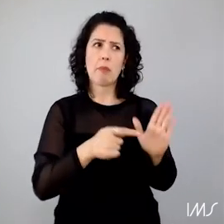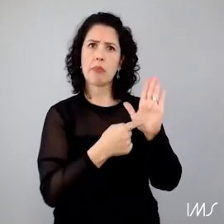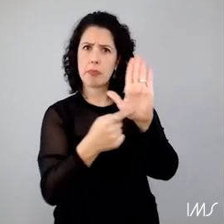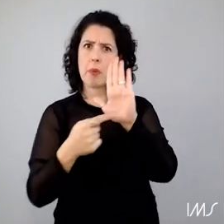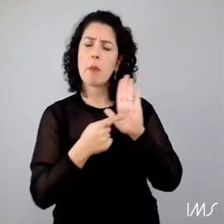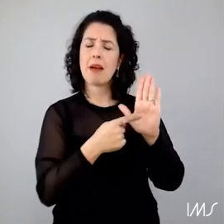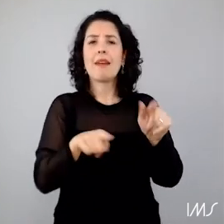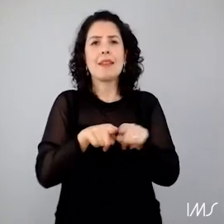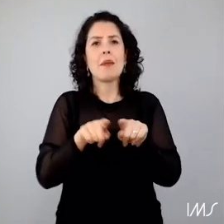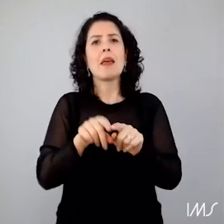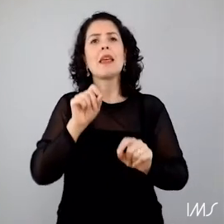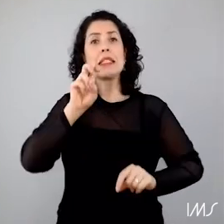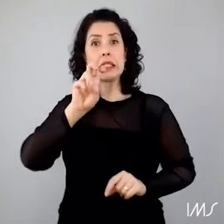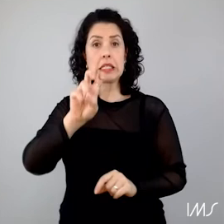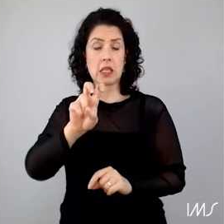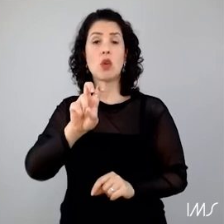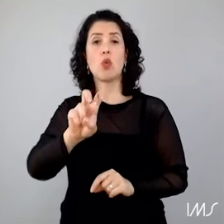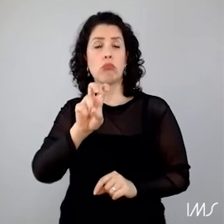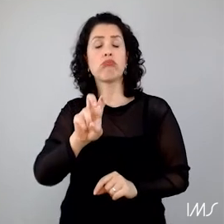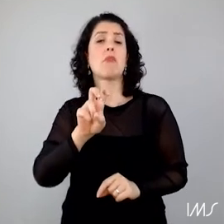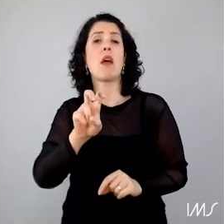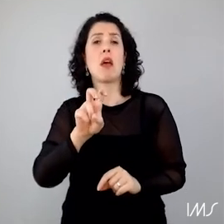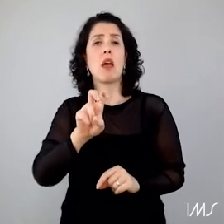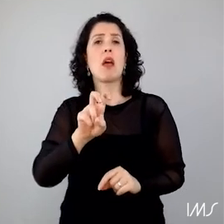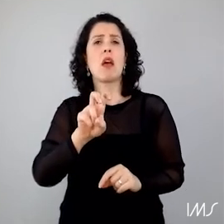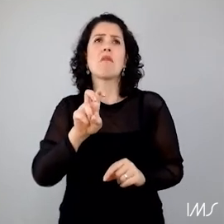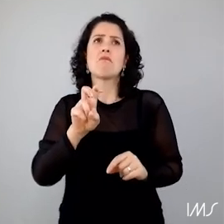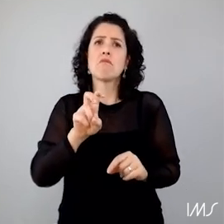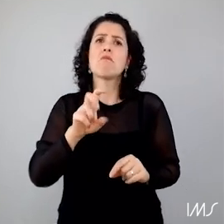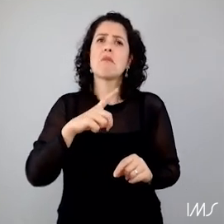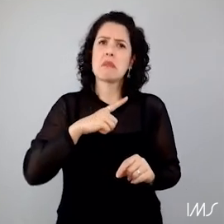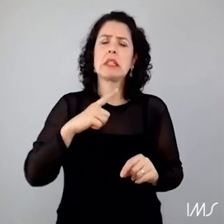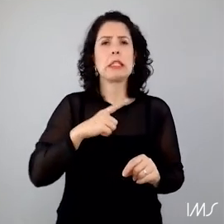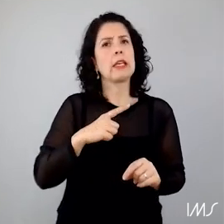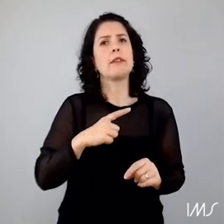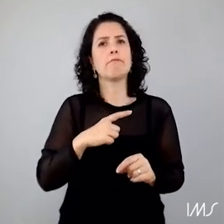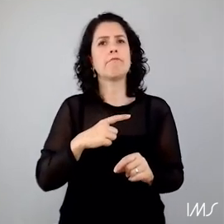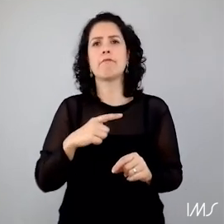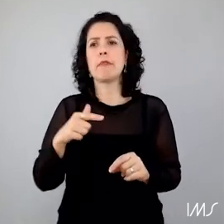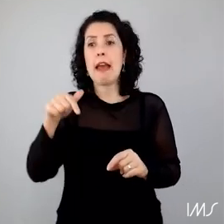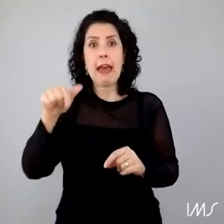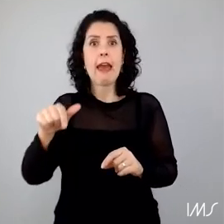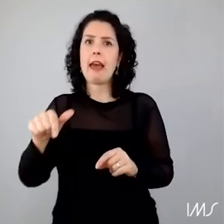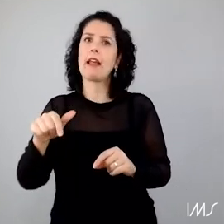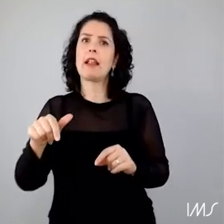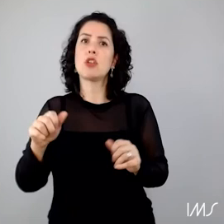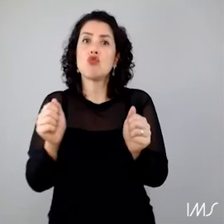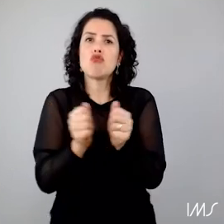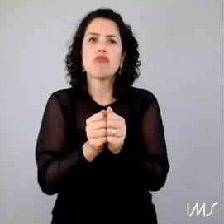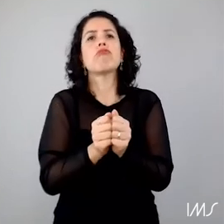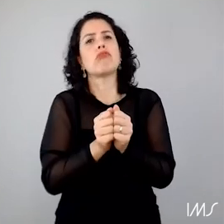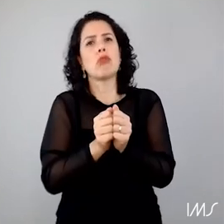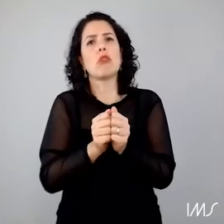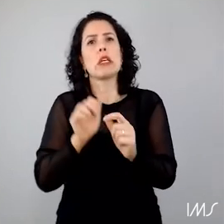contribuições de Stefania Bril estão presentes, né, escolhidas pelo Luiz Camilo Osório, curador da mostra, né, que